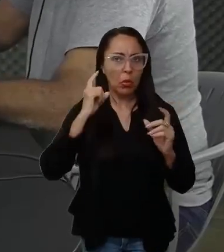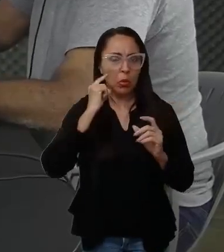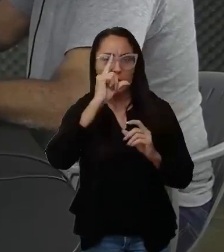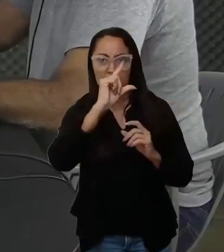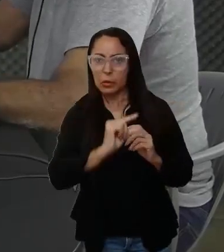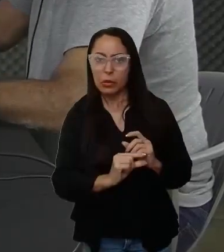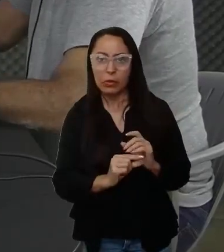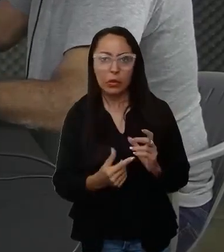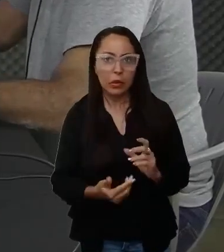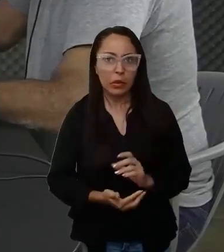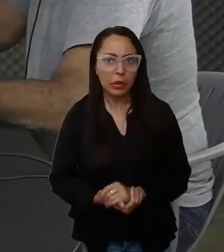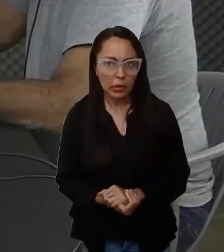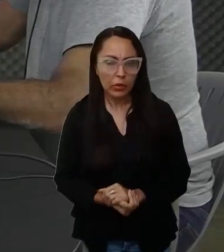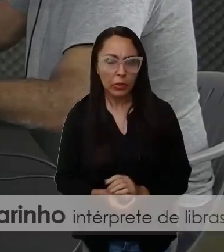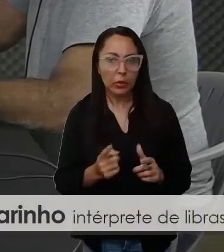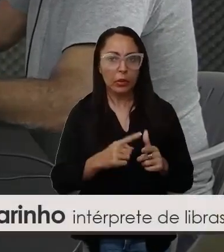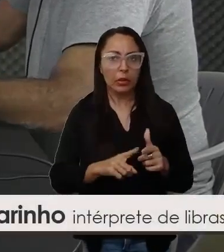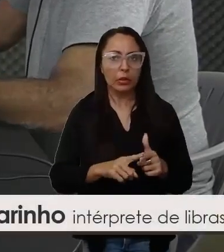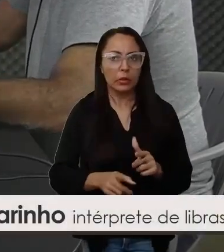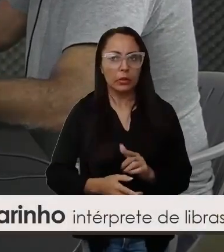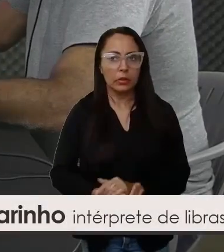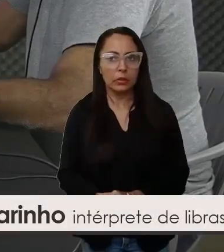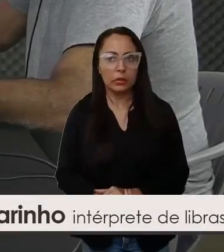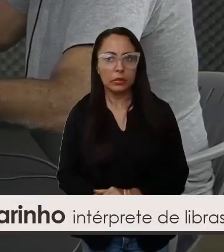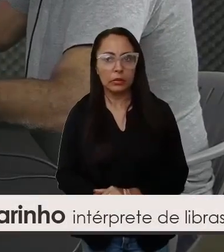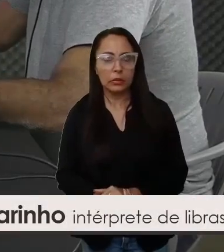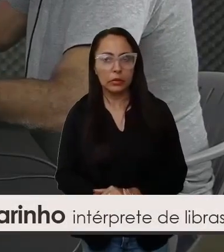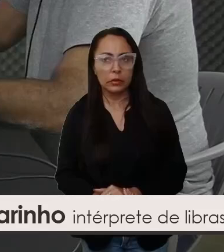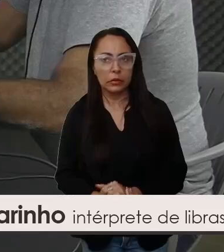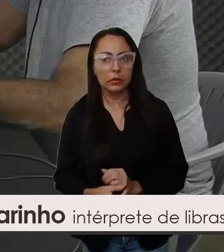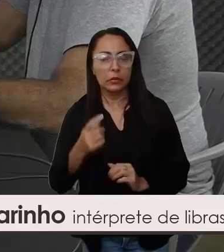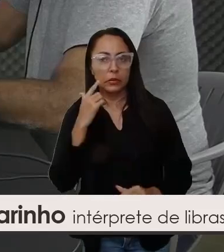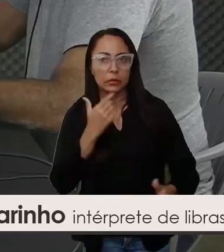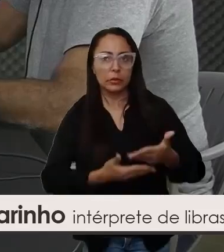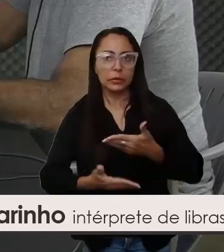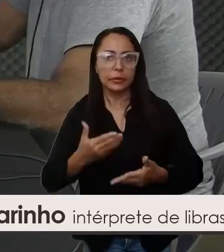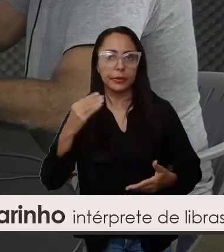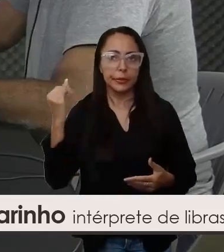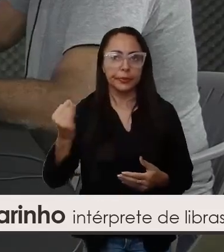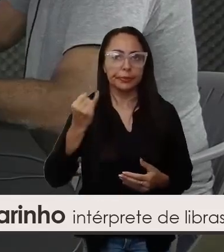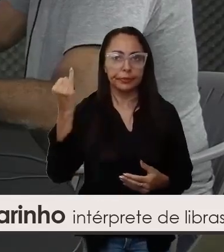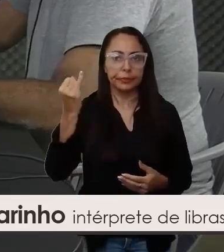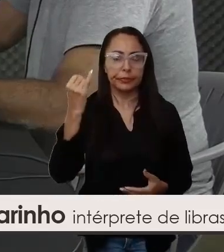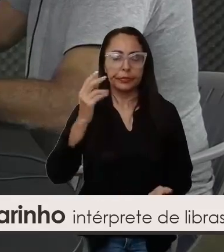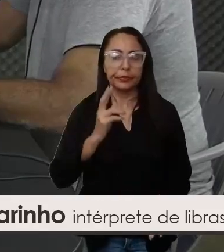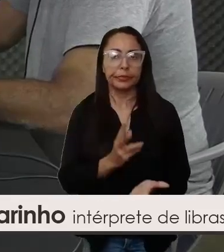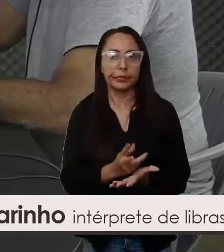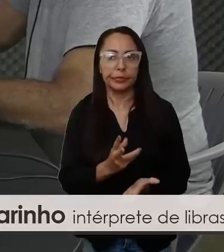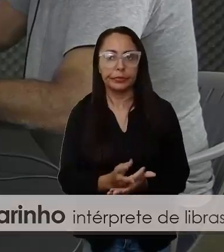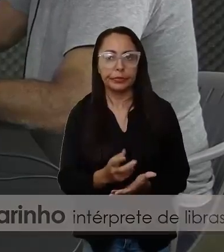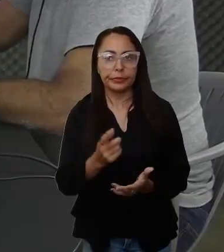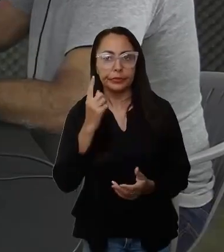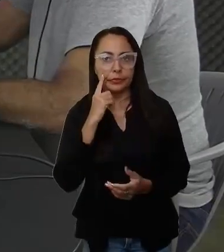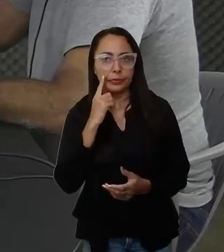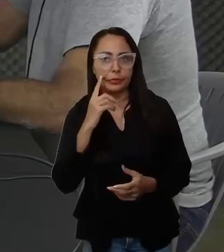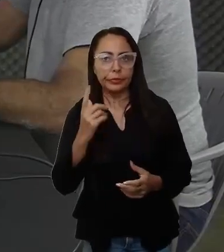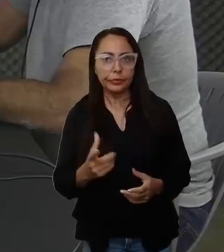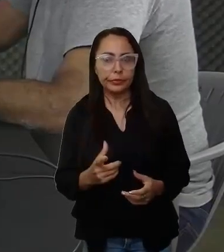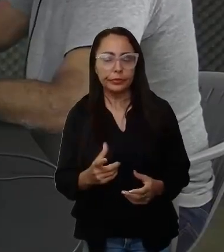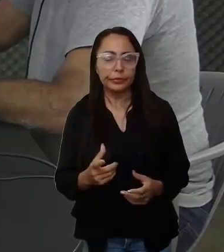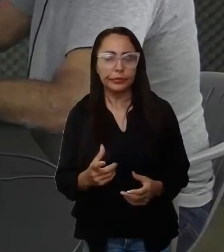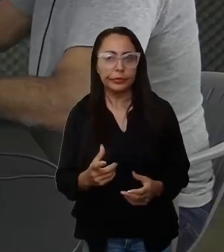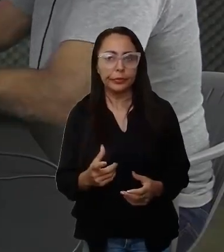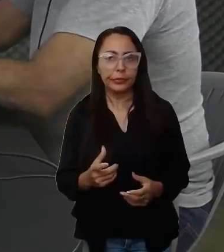catástrofe? Certo. Com relação à importância de você ter centros de meteorologia, de recursos